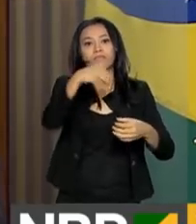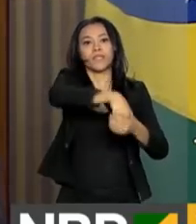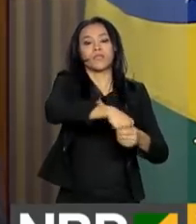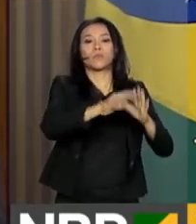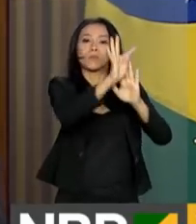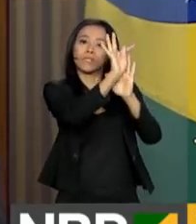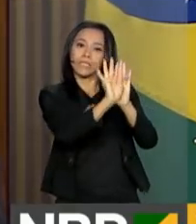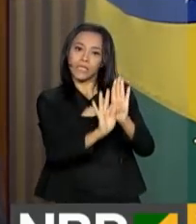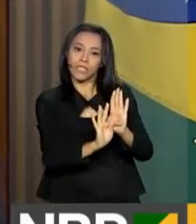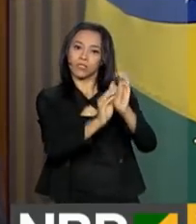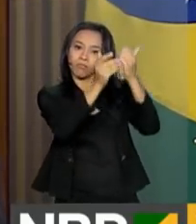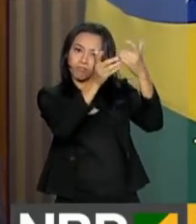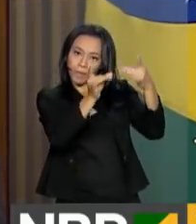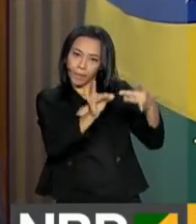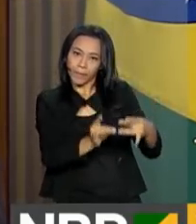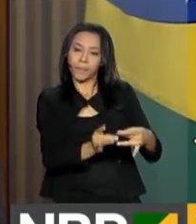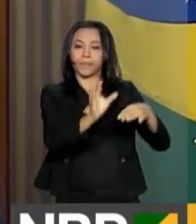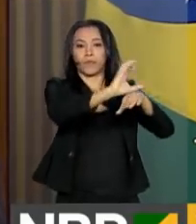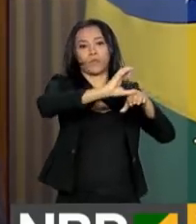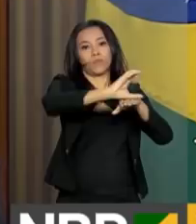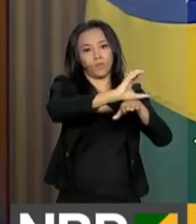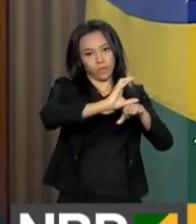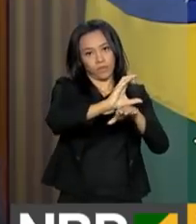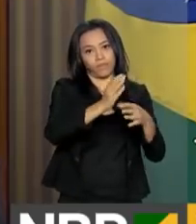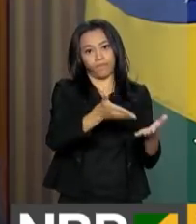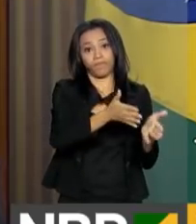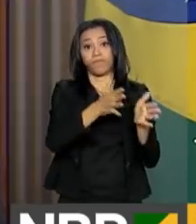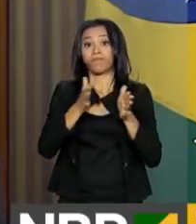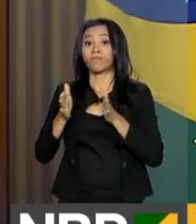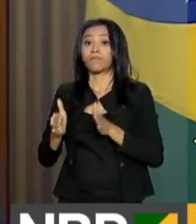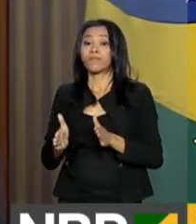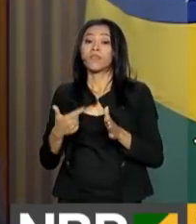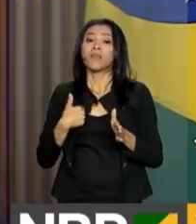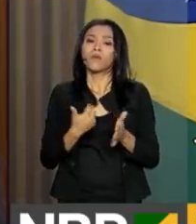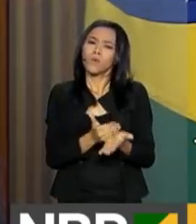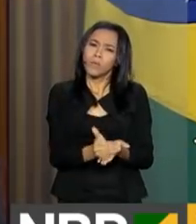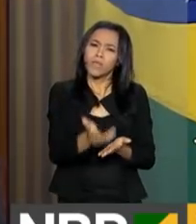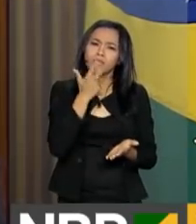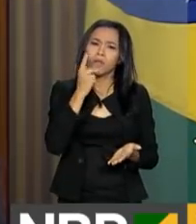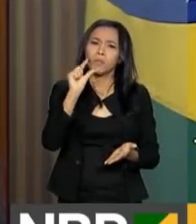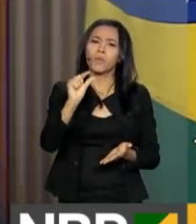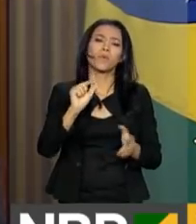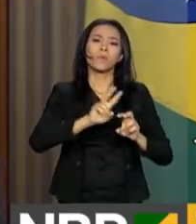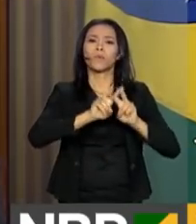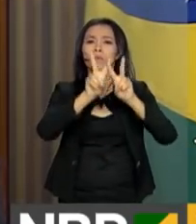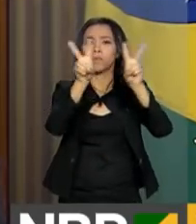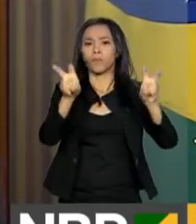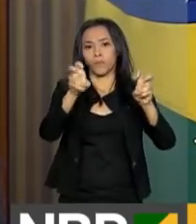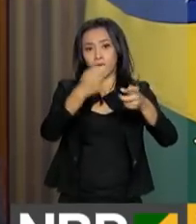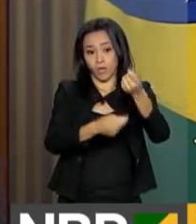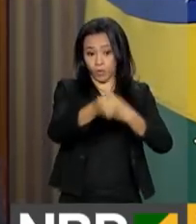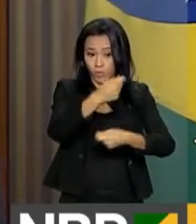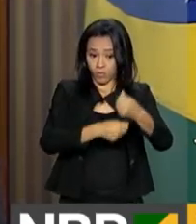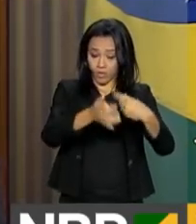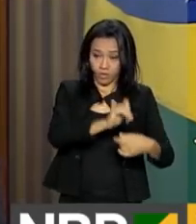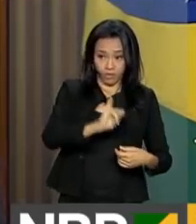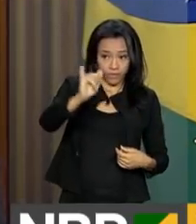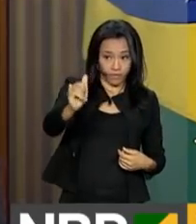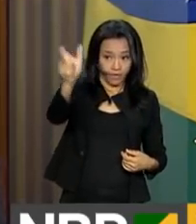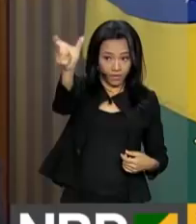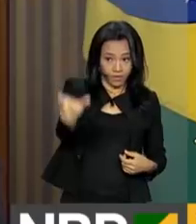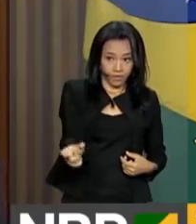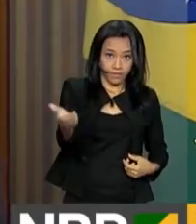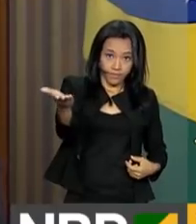texto no texto constitucional mas eu começo por falar um pouco da economia e o mesmo barco é é um